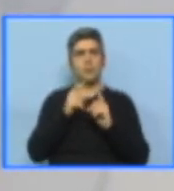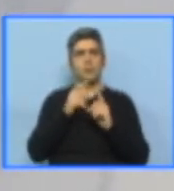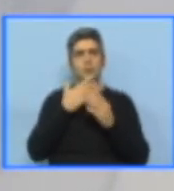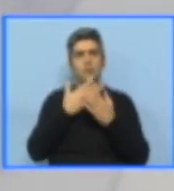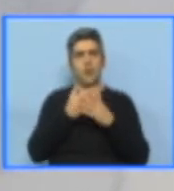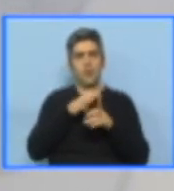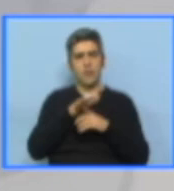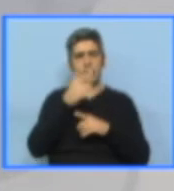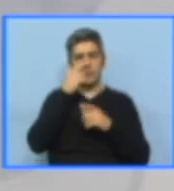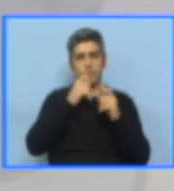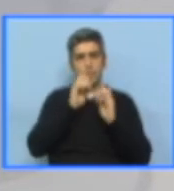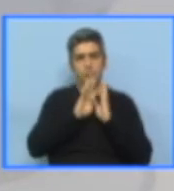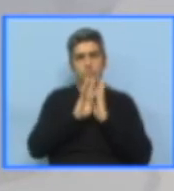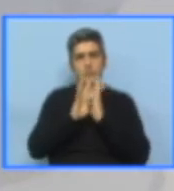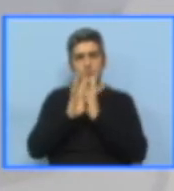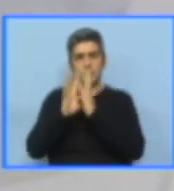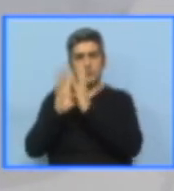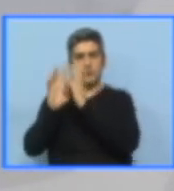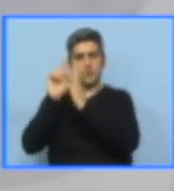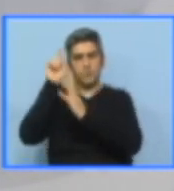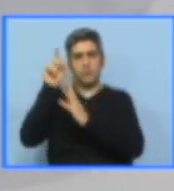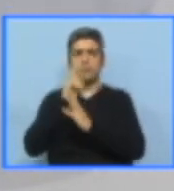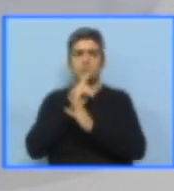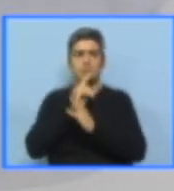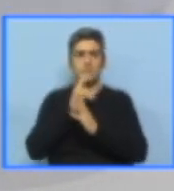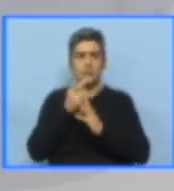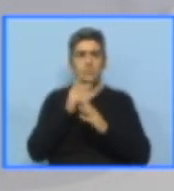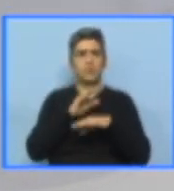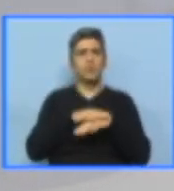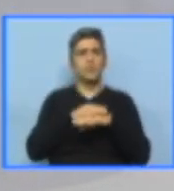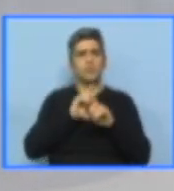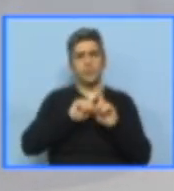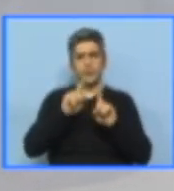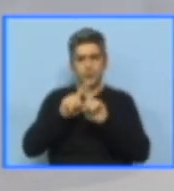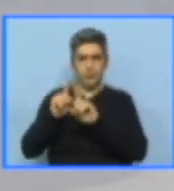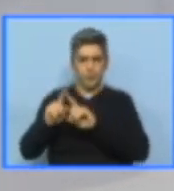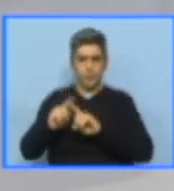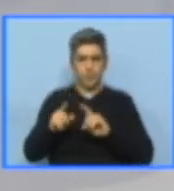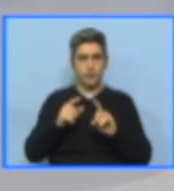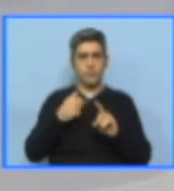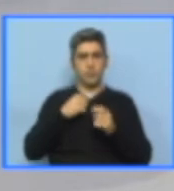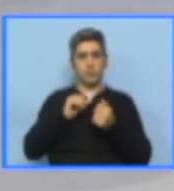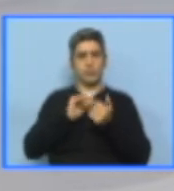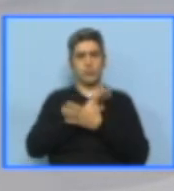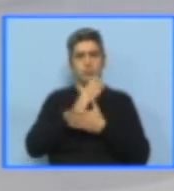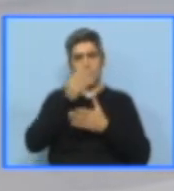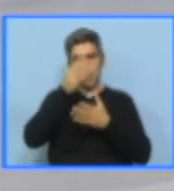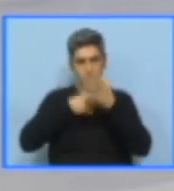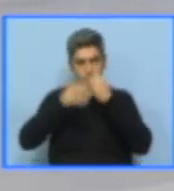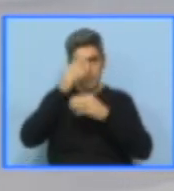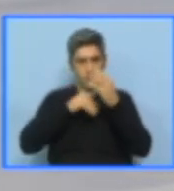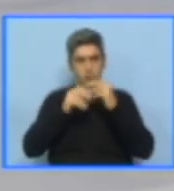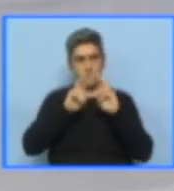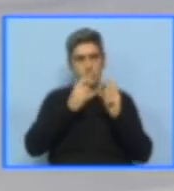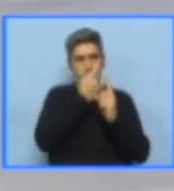pessoas a peregrinar e a fazer estas peregrinações a Fátima. E as motivações são muito diferentes e, como jornalista, aprender